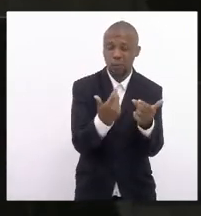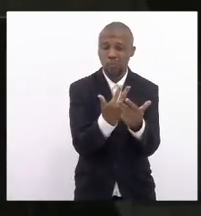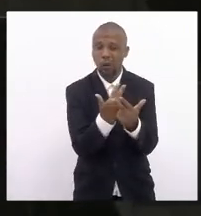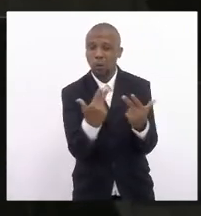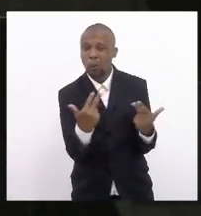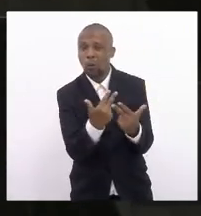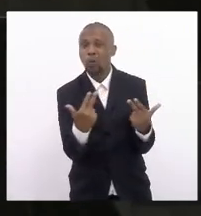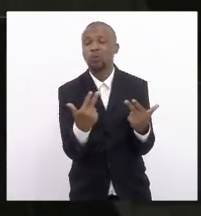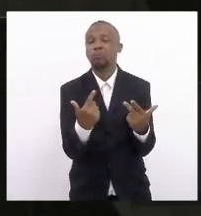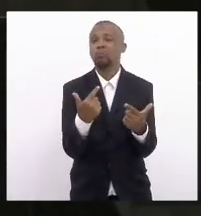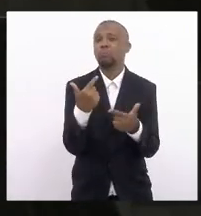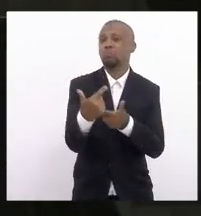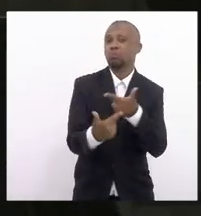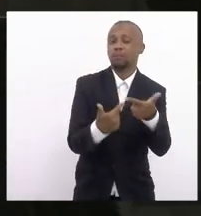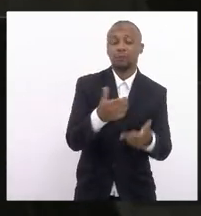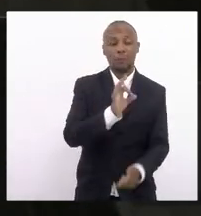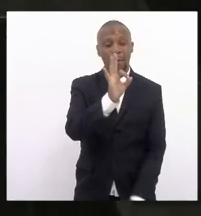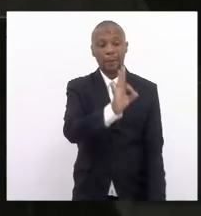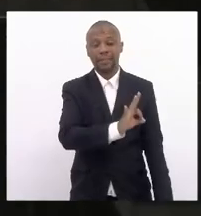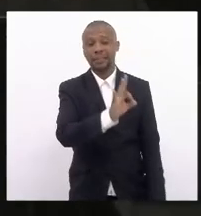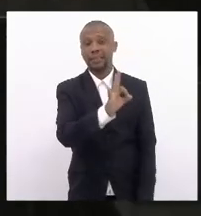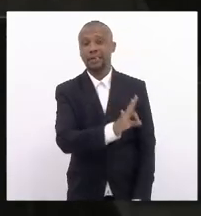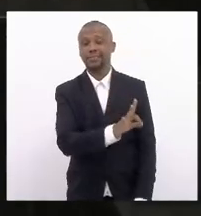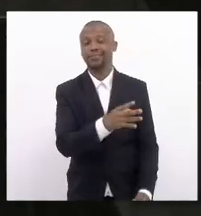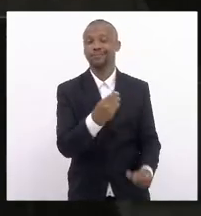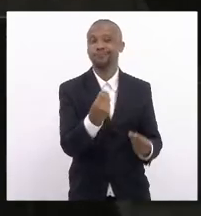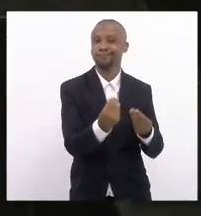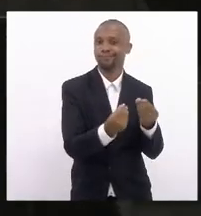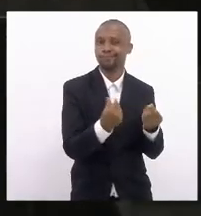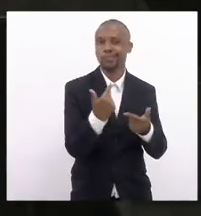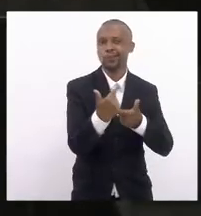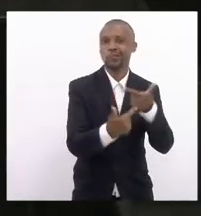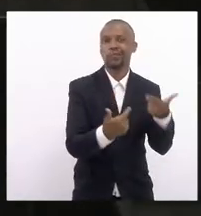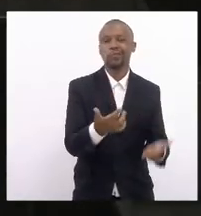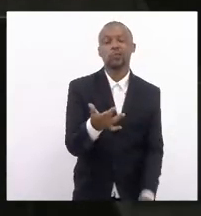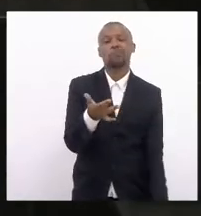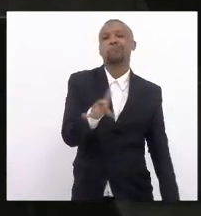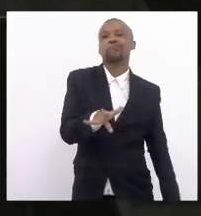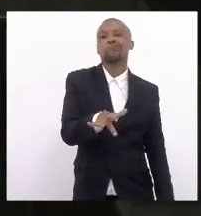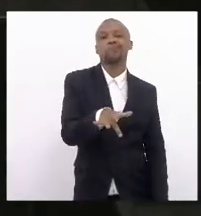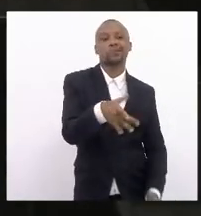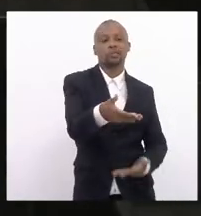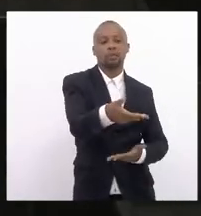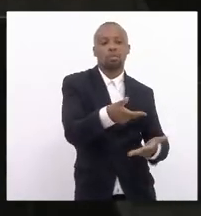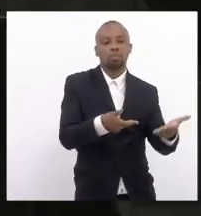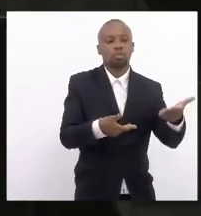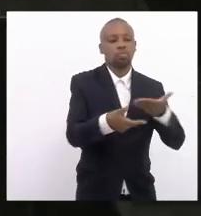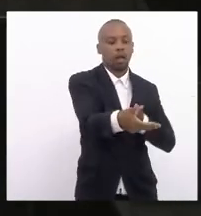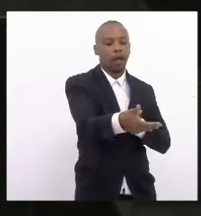um serviço, por uma taxa, de um serviço que não lhe é prestado.